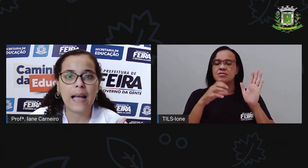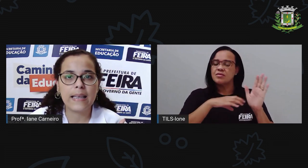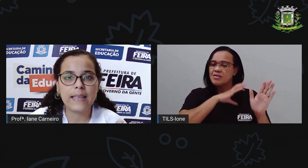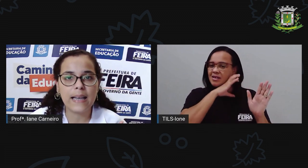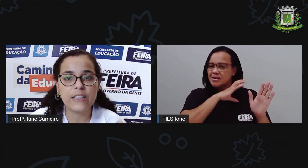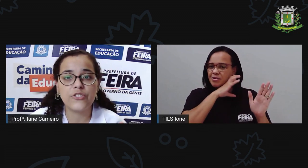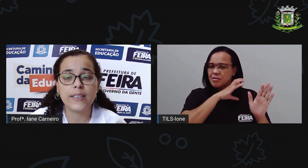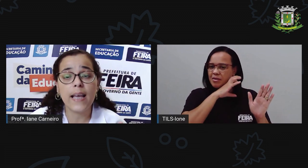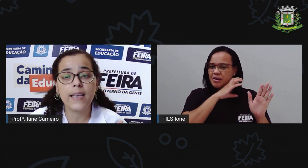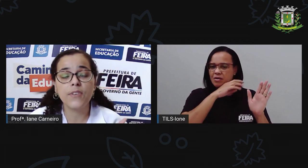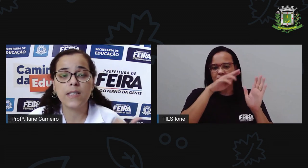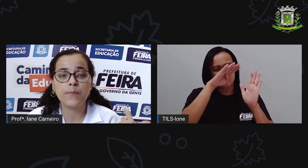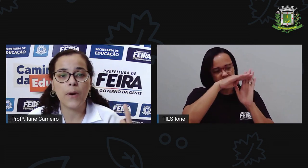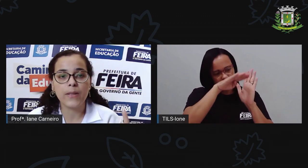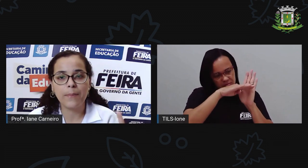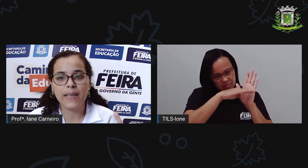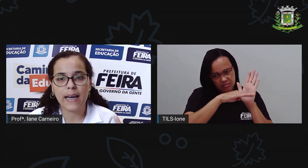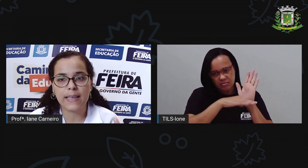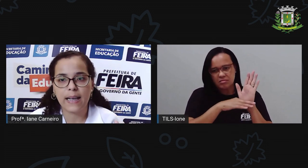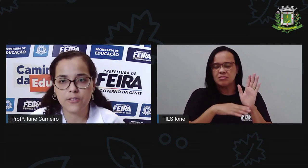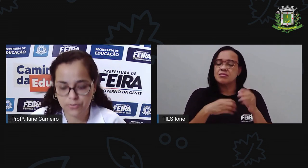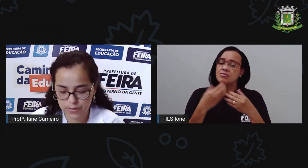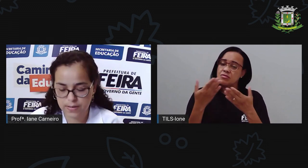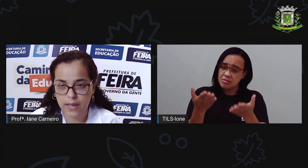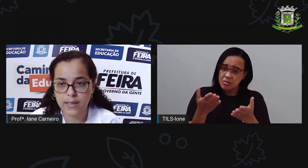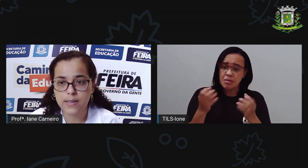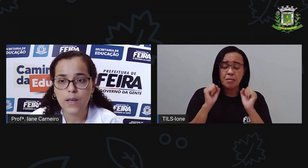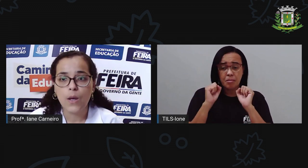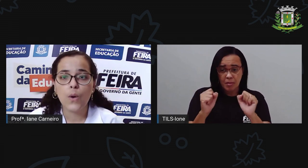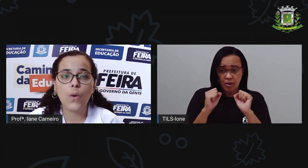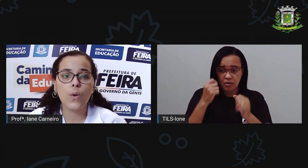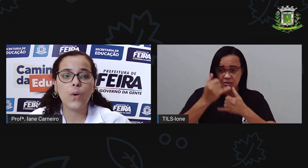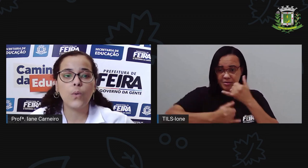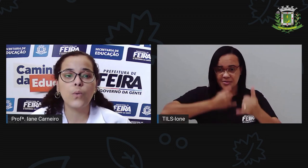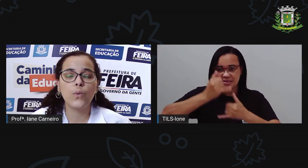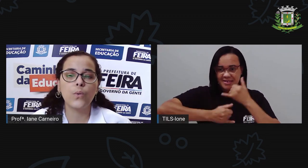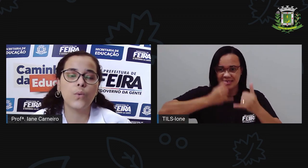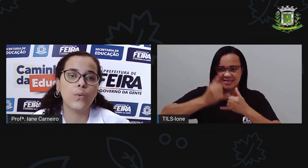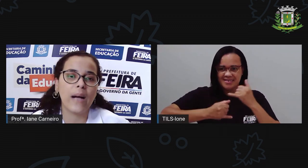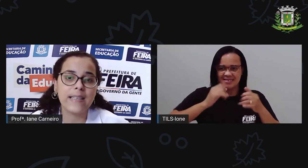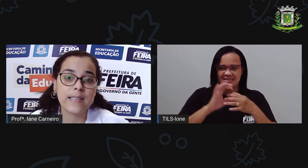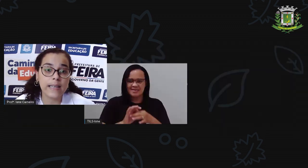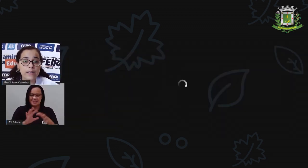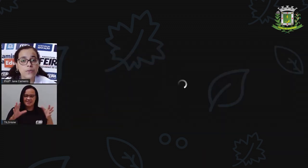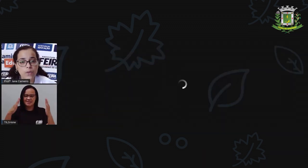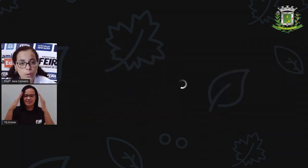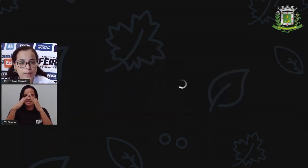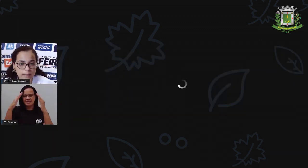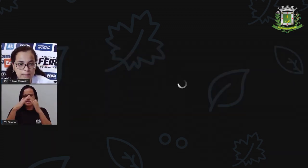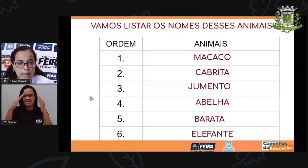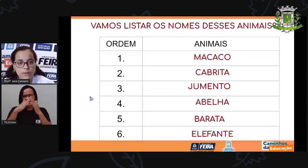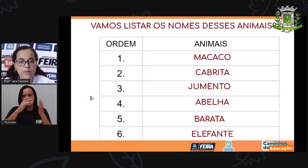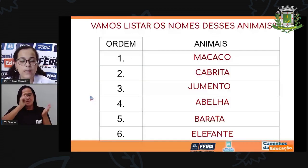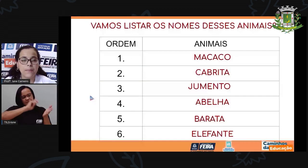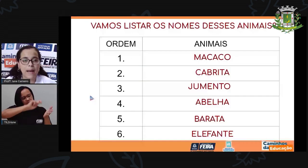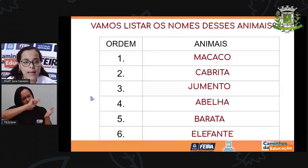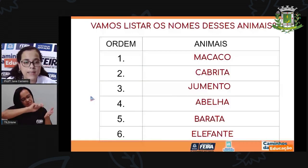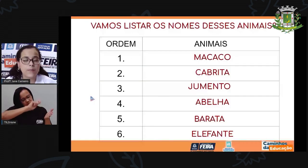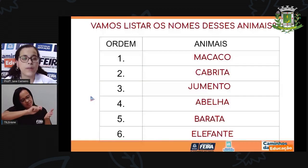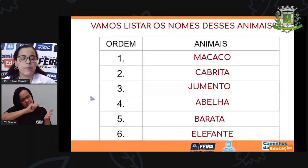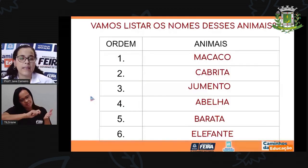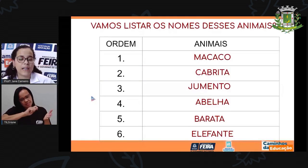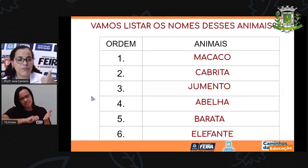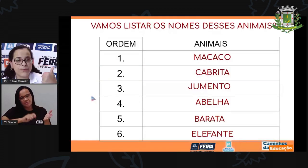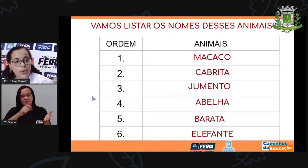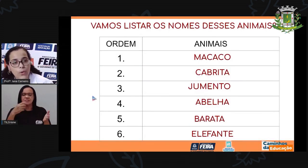aqui na lista. E aí vocês podem brincar na casa de vocês com a escrita do nome. Tá certo? Dos animais.